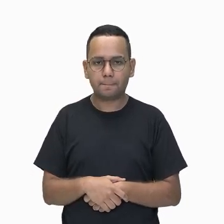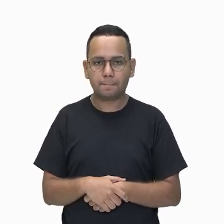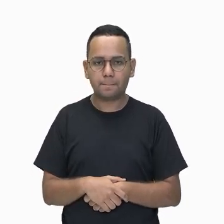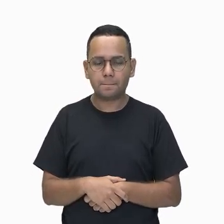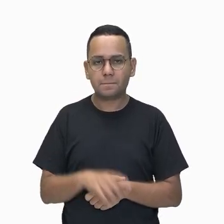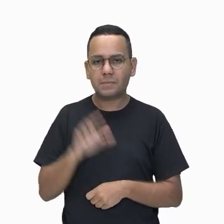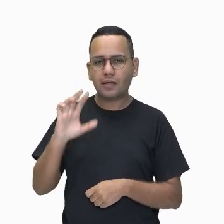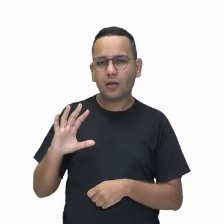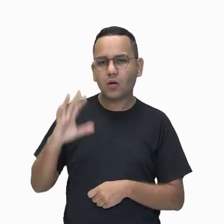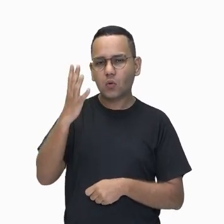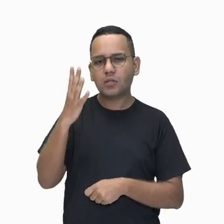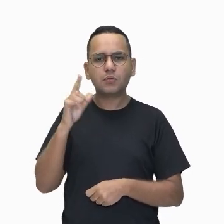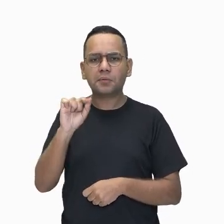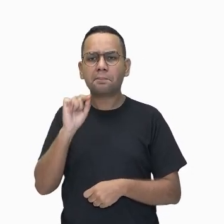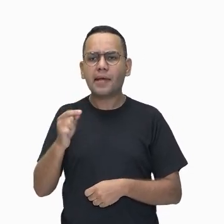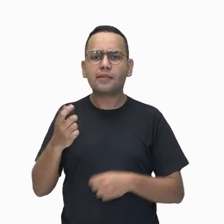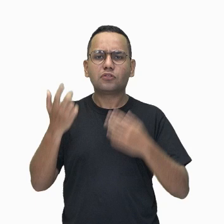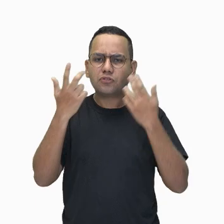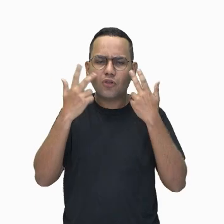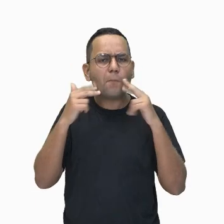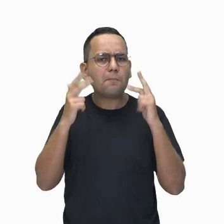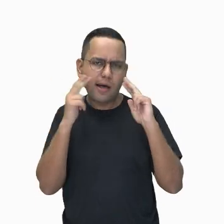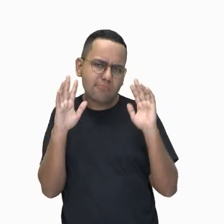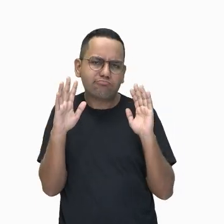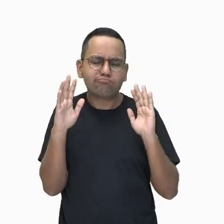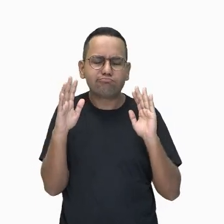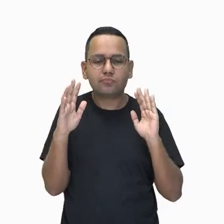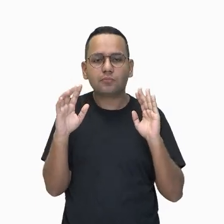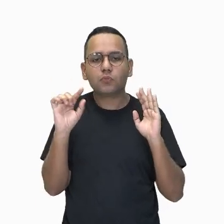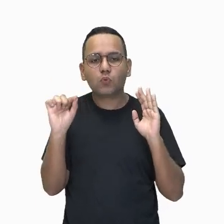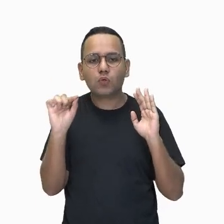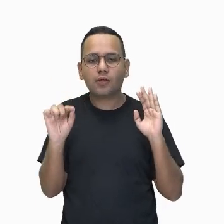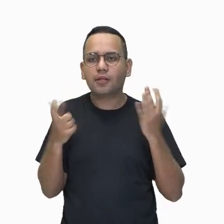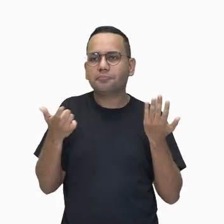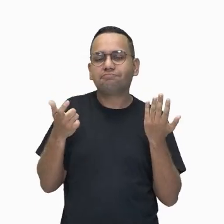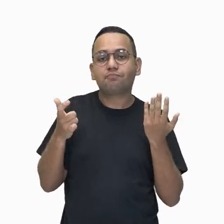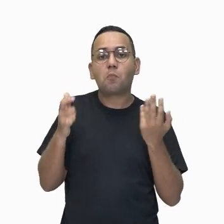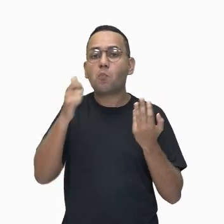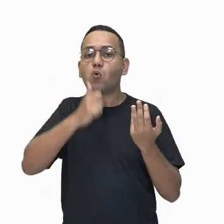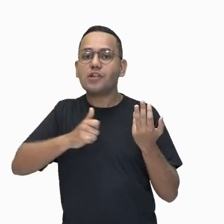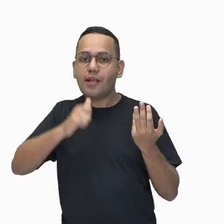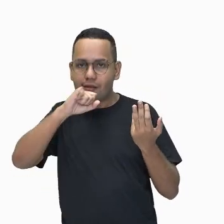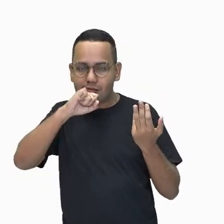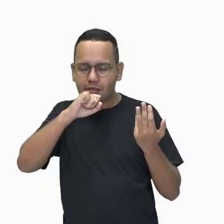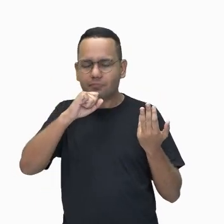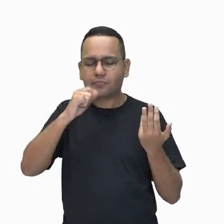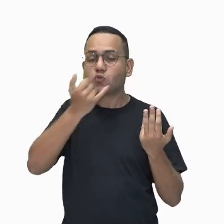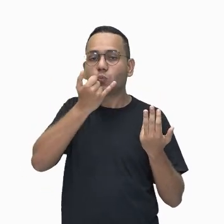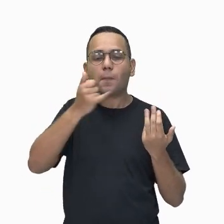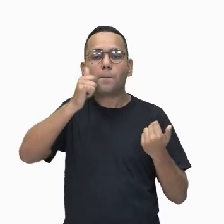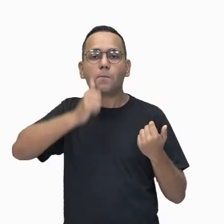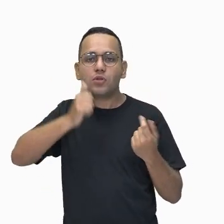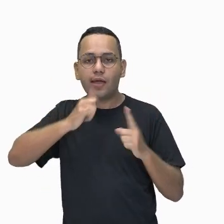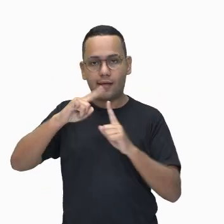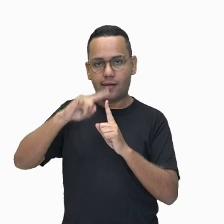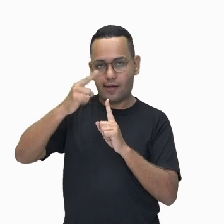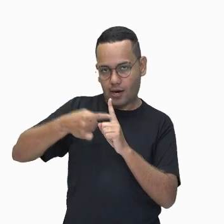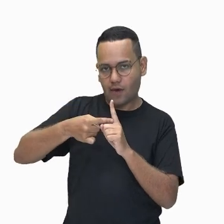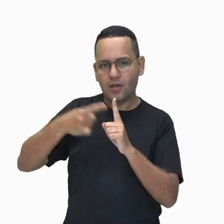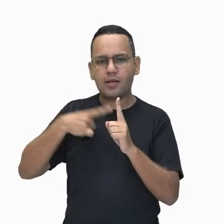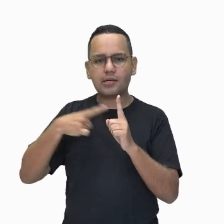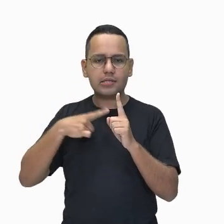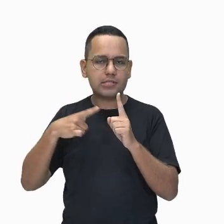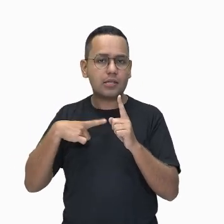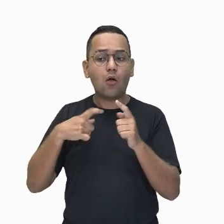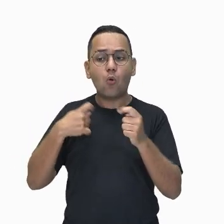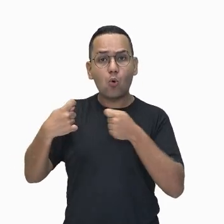acontecer de uma forma mais normal, vou colocar assim, nas populações como das mulheres grávidas, né? Onde acontece uma lordose compensatória.